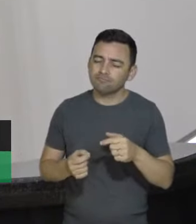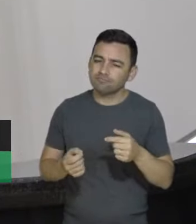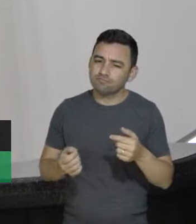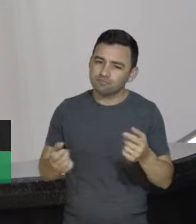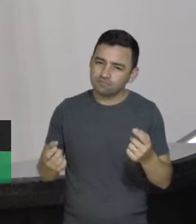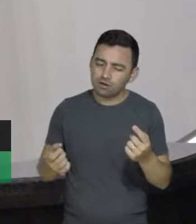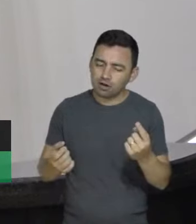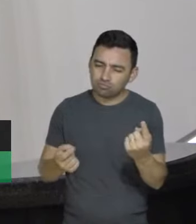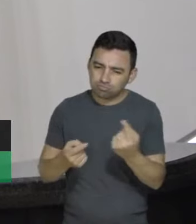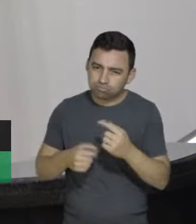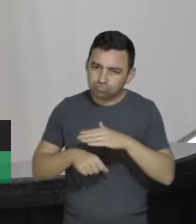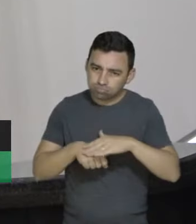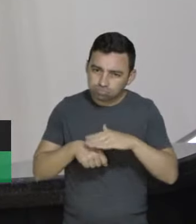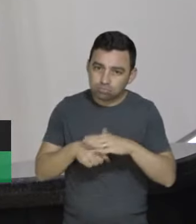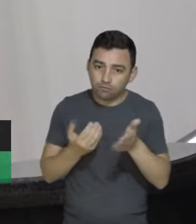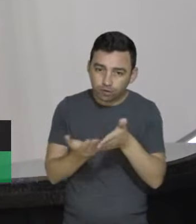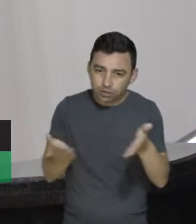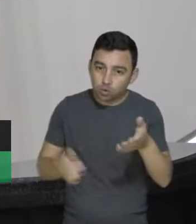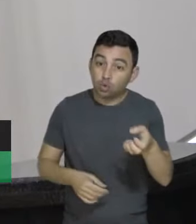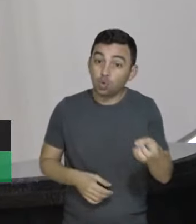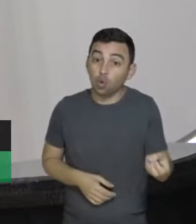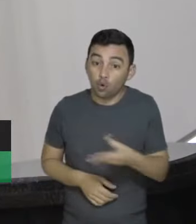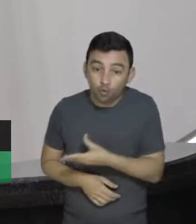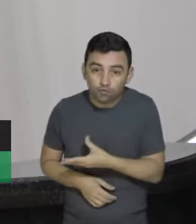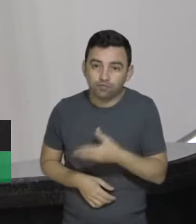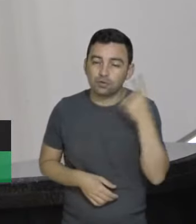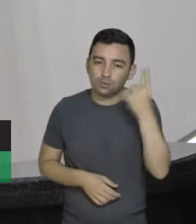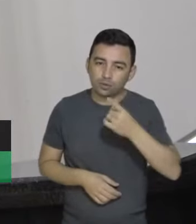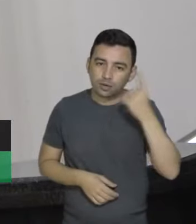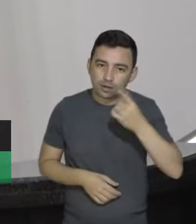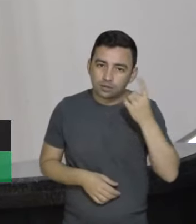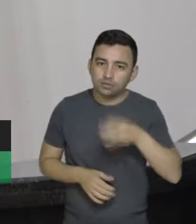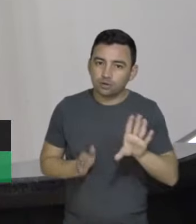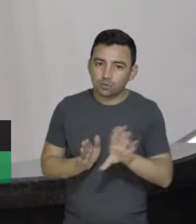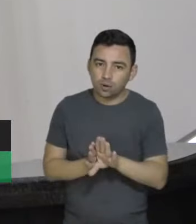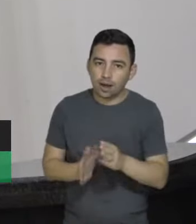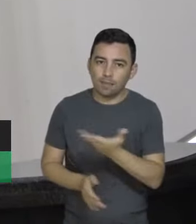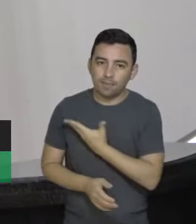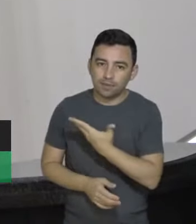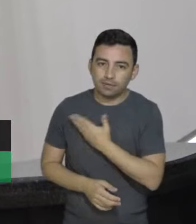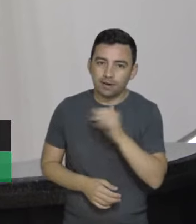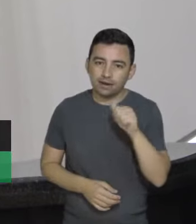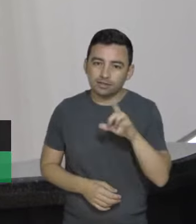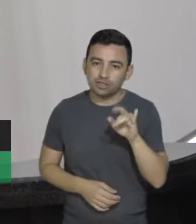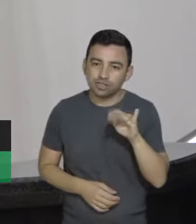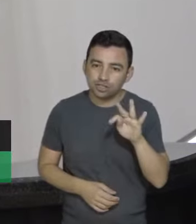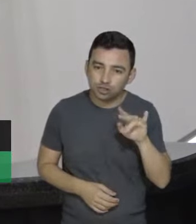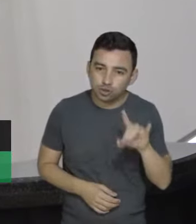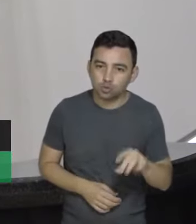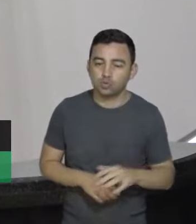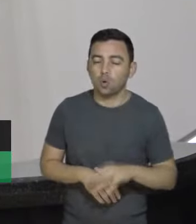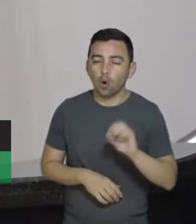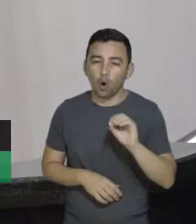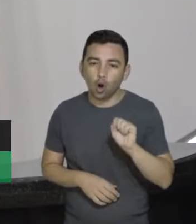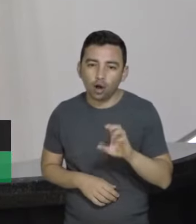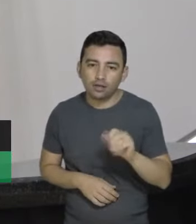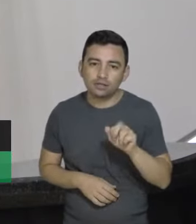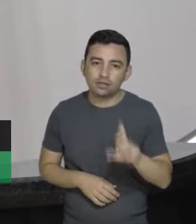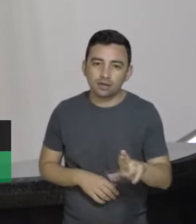modo muito especial, aos novos deputados que chegam na casa, ao nosso querido amigo Antídio, ao Oscar, ao